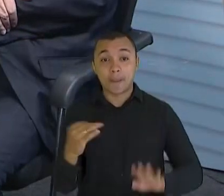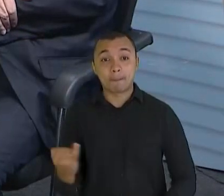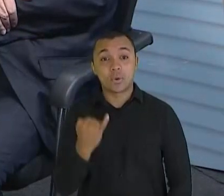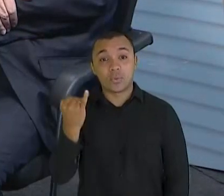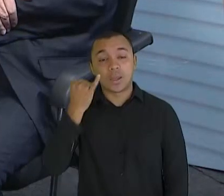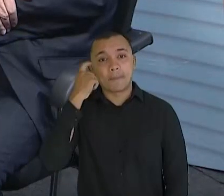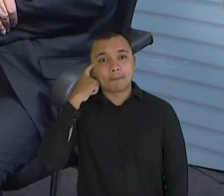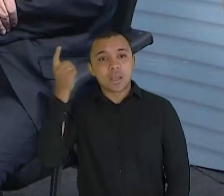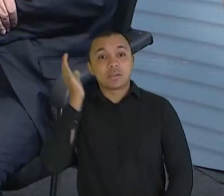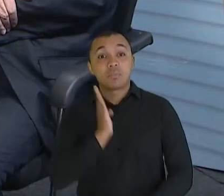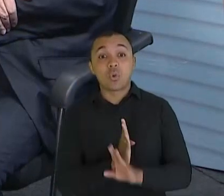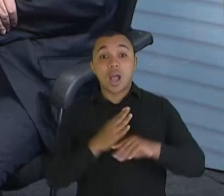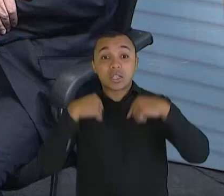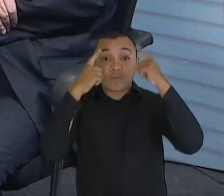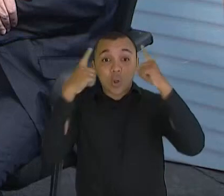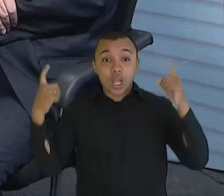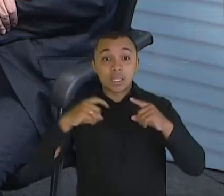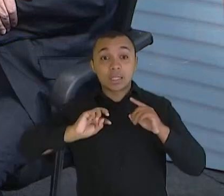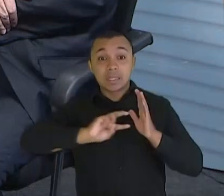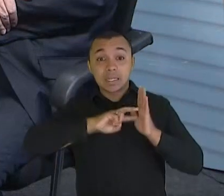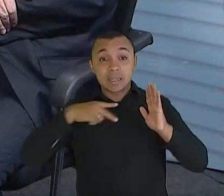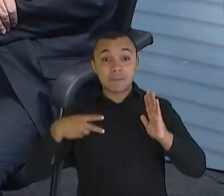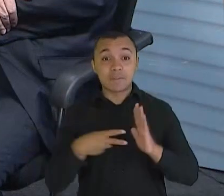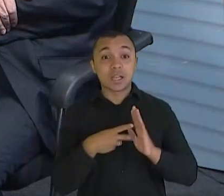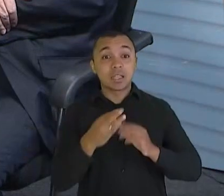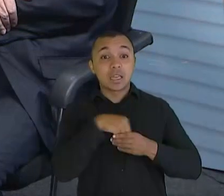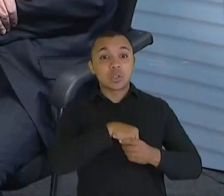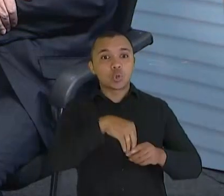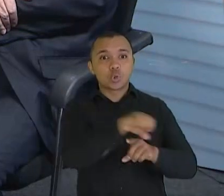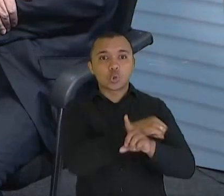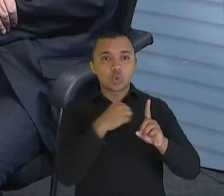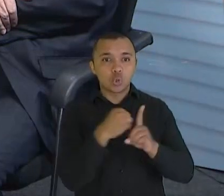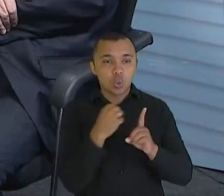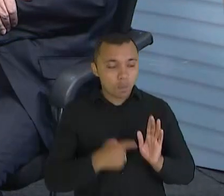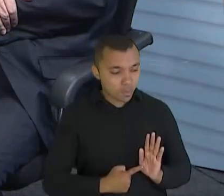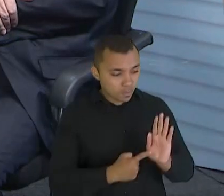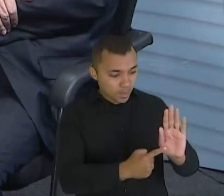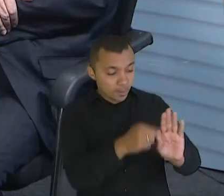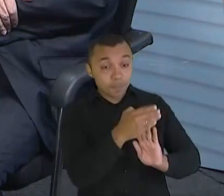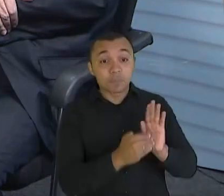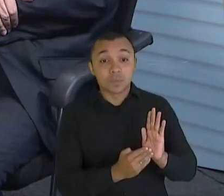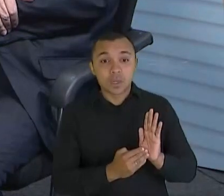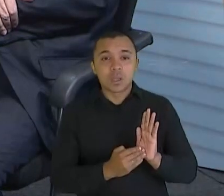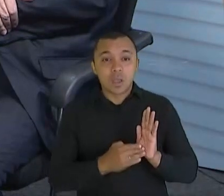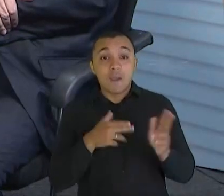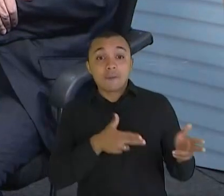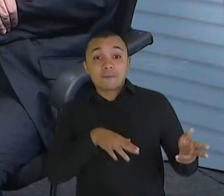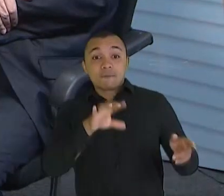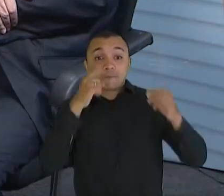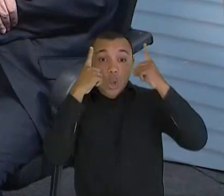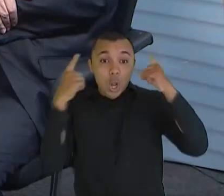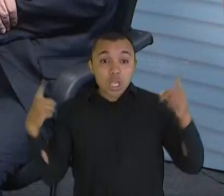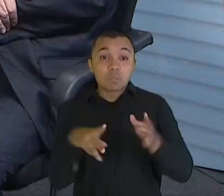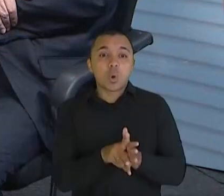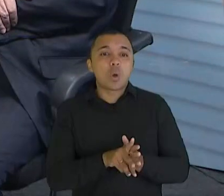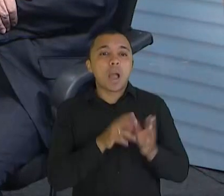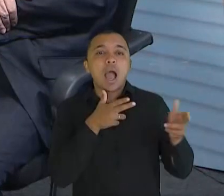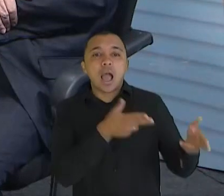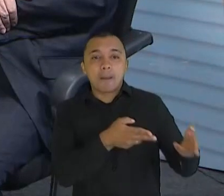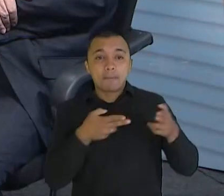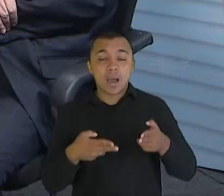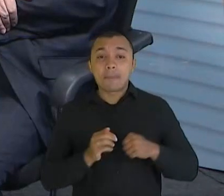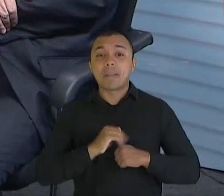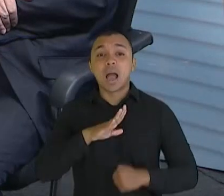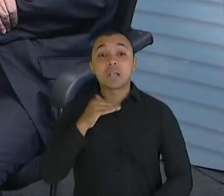violência é um fenômeno social múltiplo, multidimensional. Não há só violência armada. Veja, as maiores vítimas de violência são